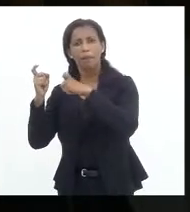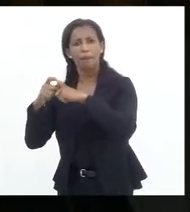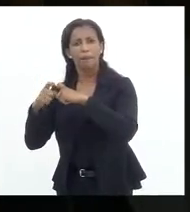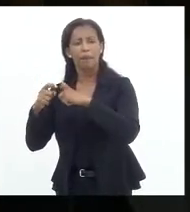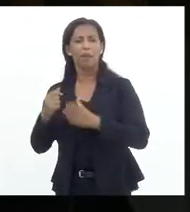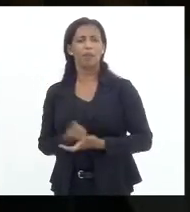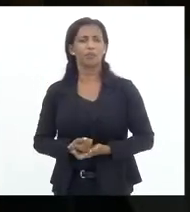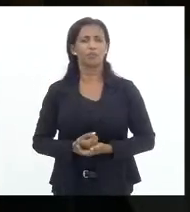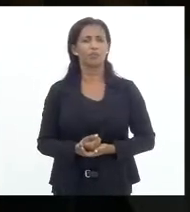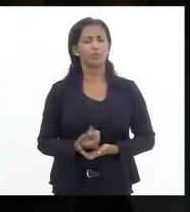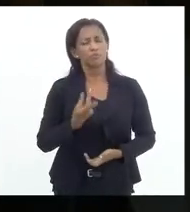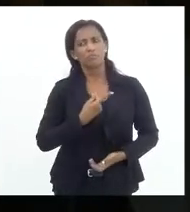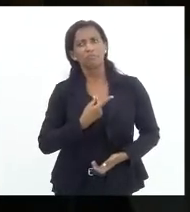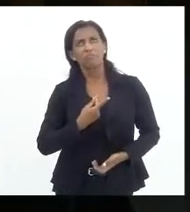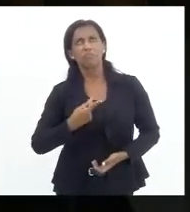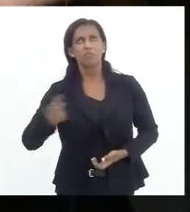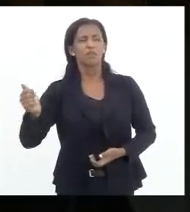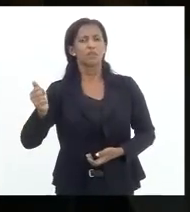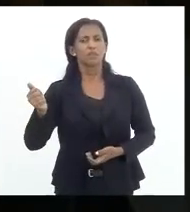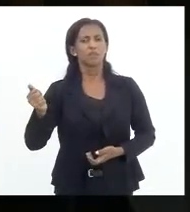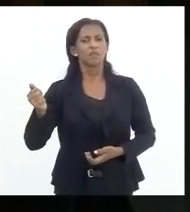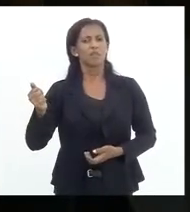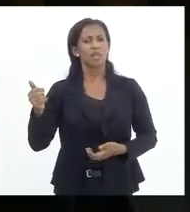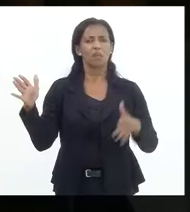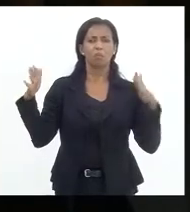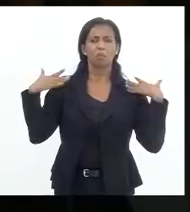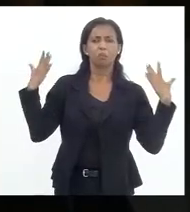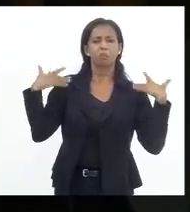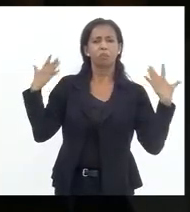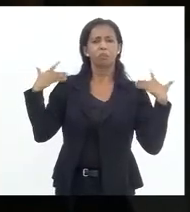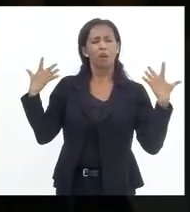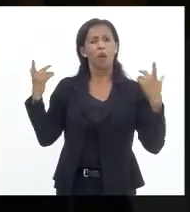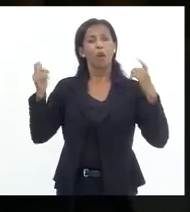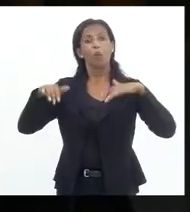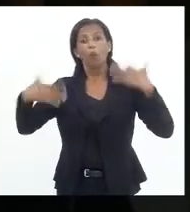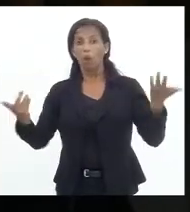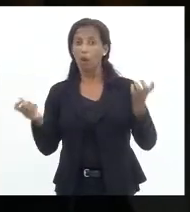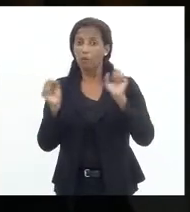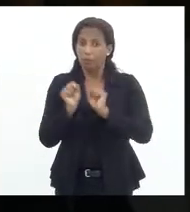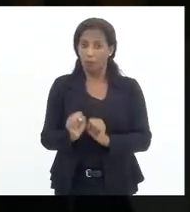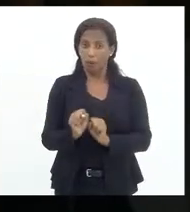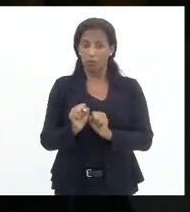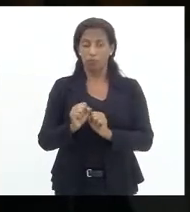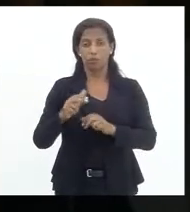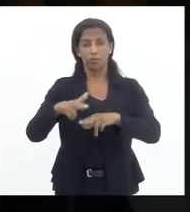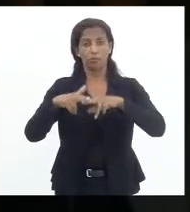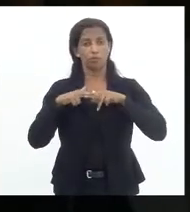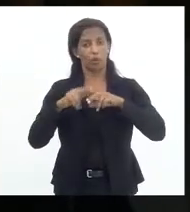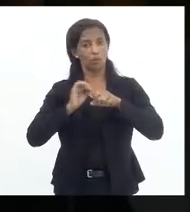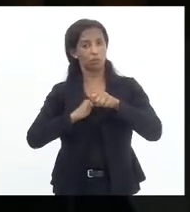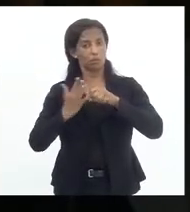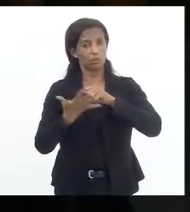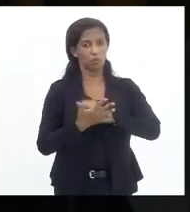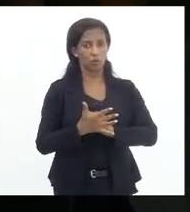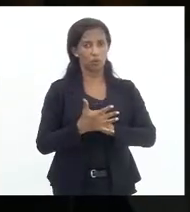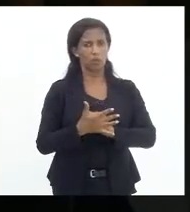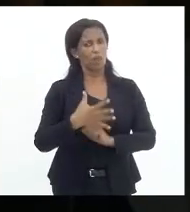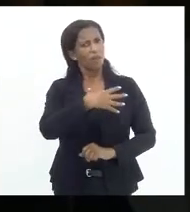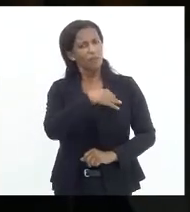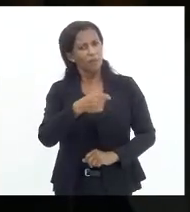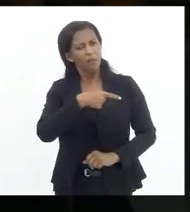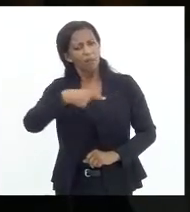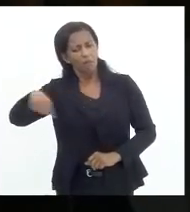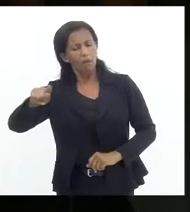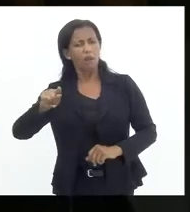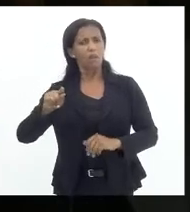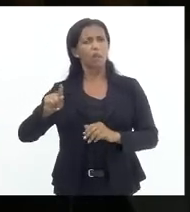de sair para uma uma um programa de entretenimento quando isso for possível no contexto da pandemia de levar filhos